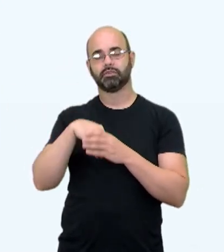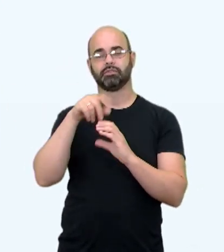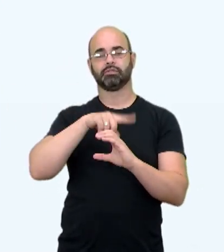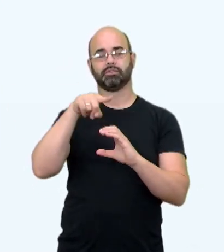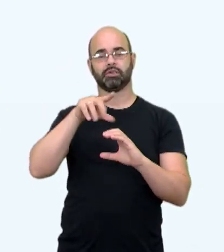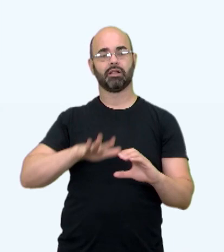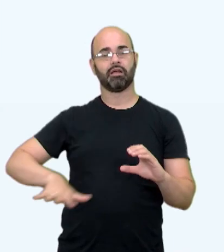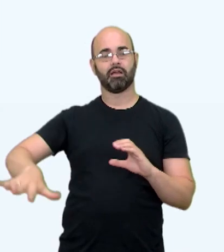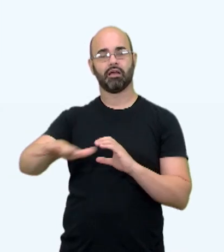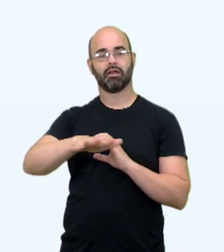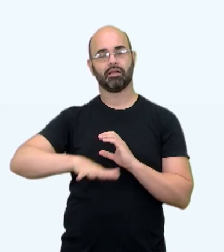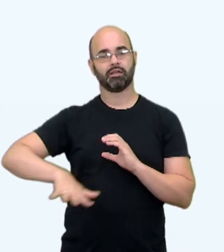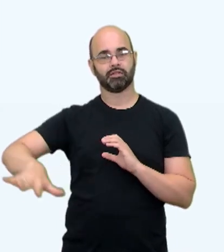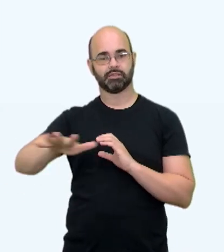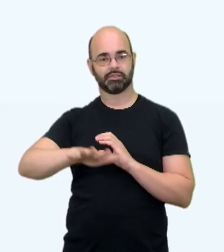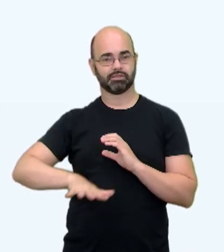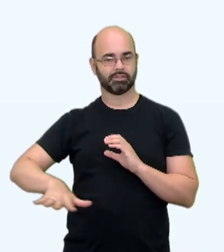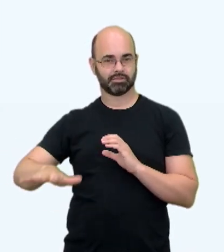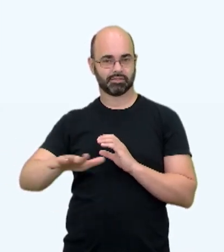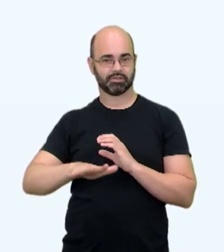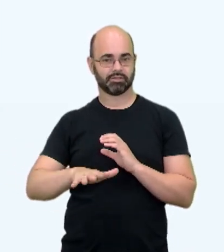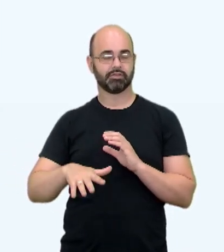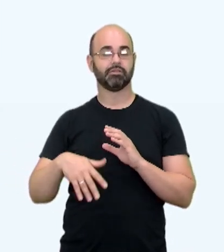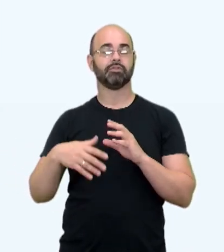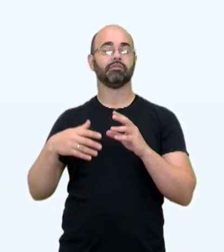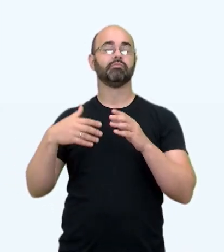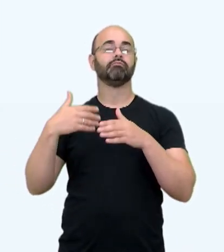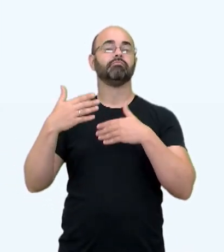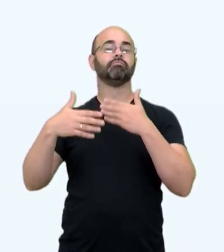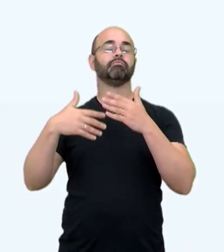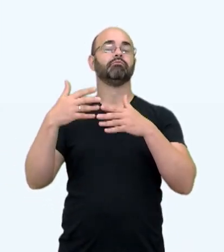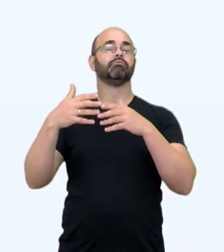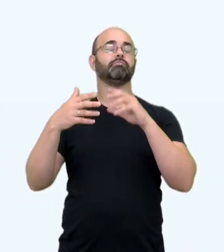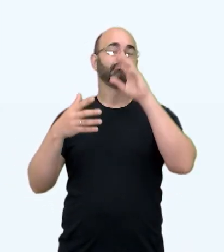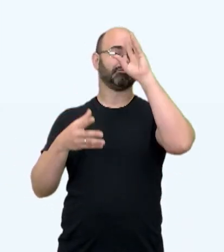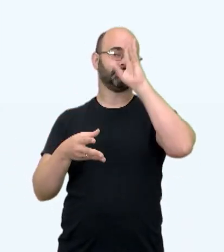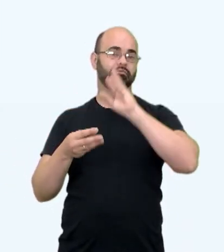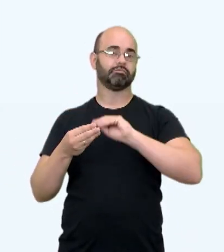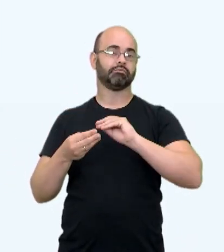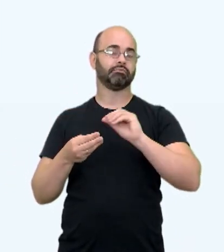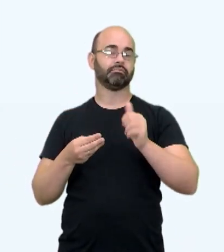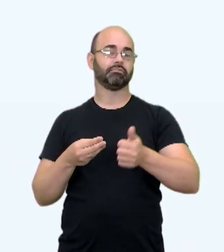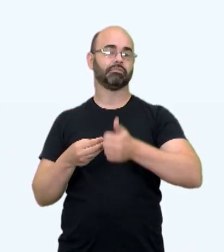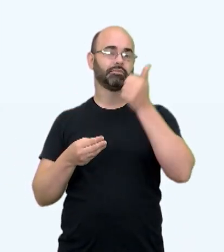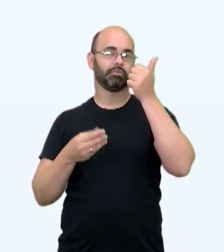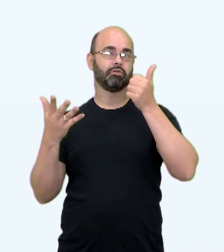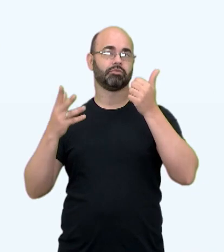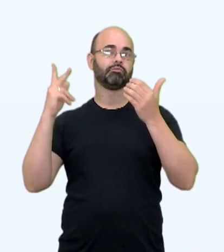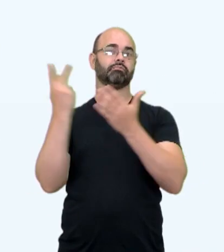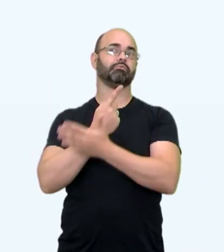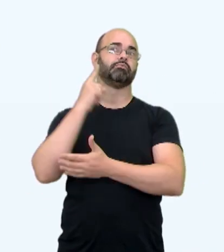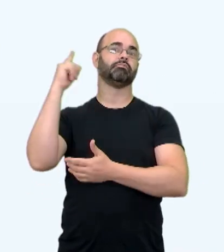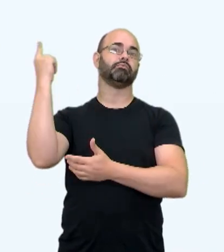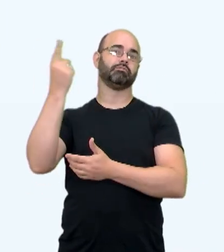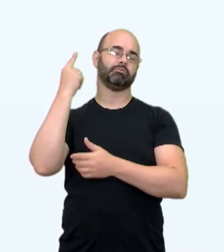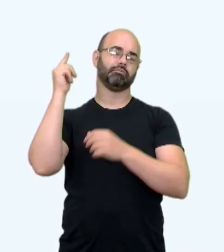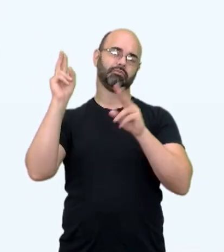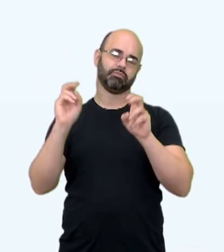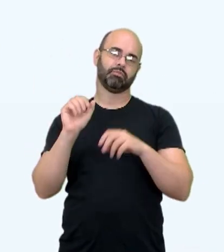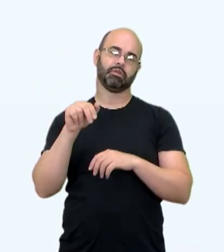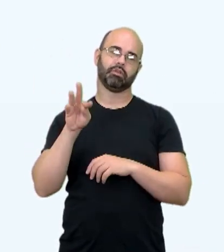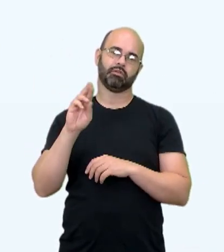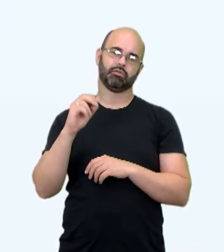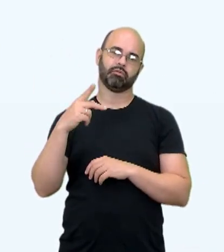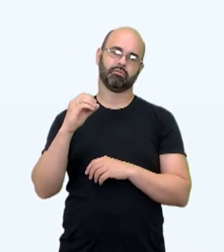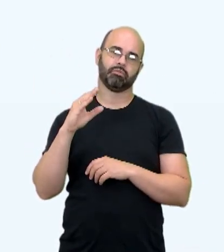científicas, de modo a chegar a uma compreensão melhor a respeito desse fenômeno que a gente está examinando, que é o antropoceno,